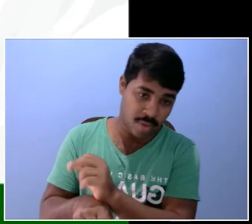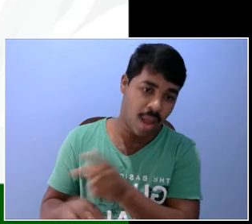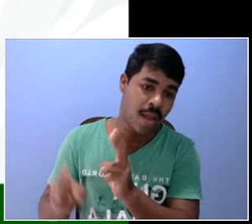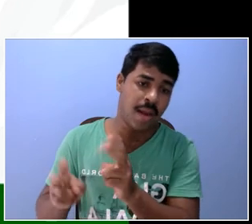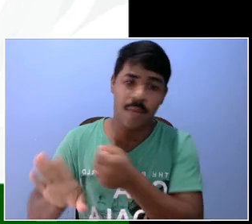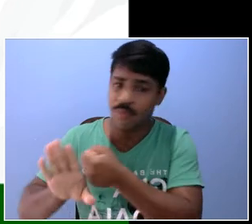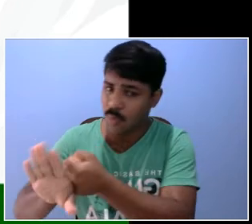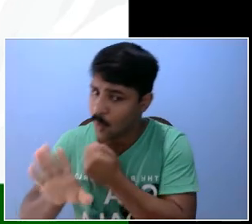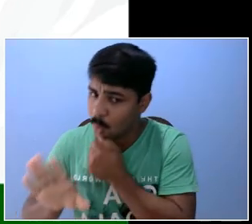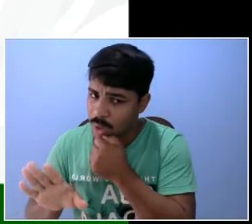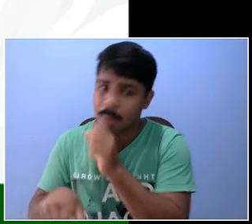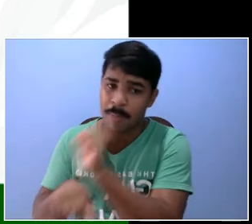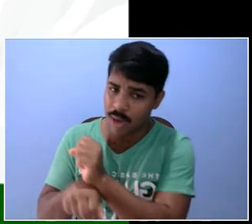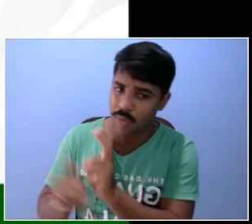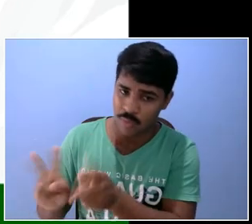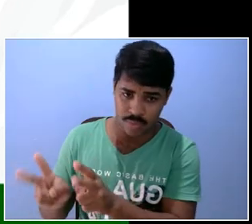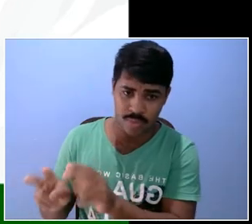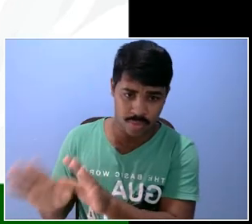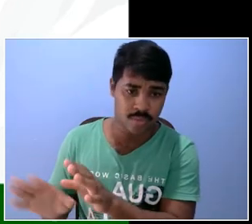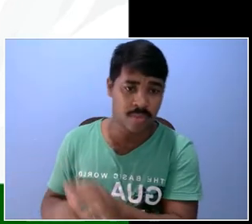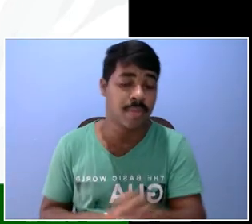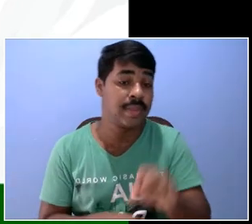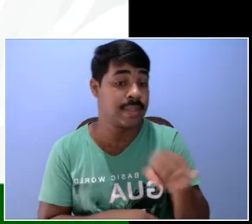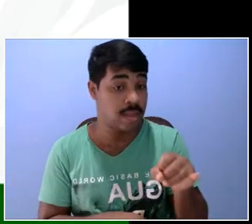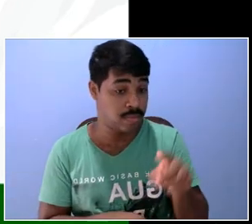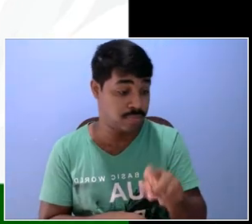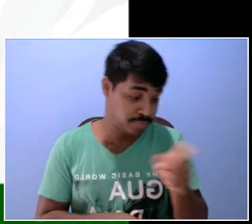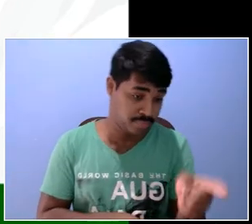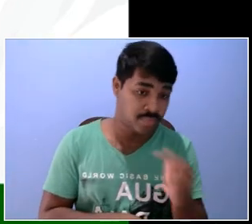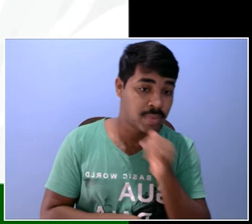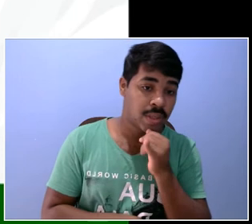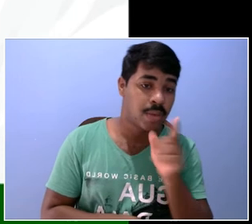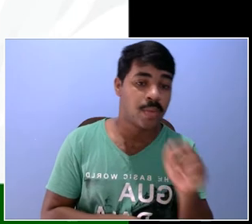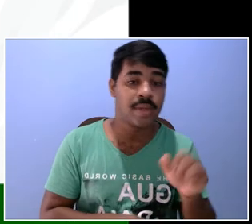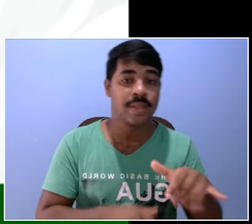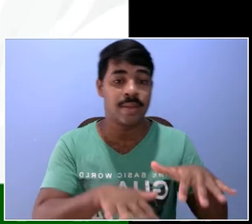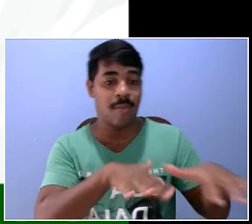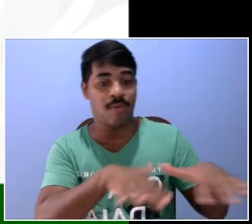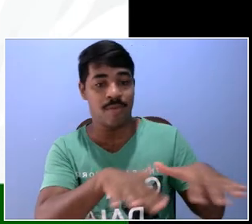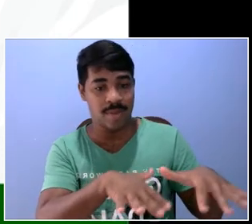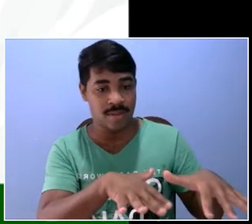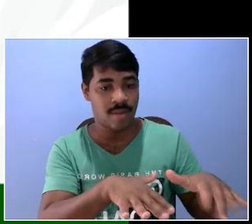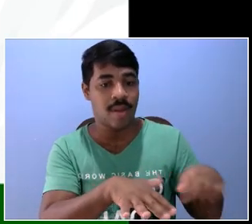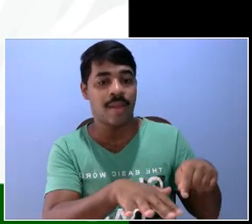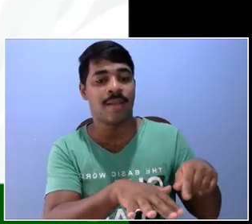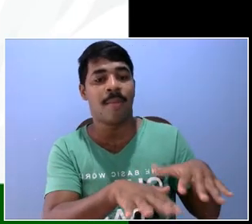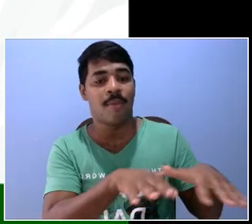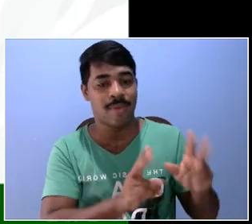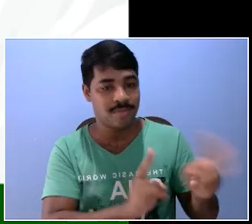em movimento, mas olha só, não, nós vimos aí na cinemática que existem dois tipos de